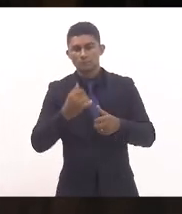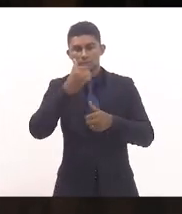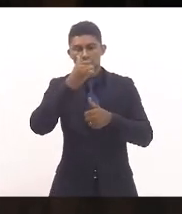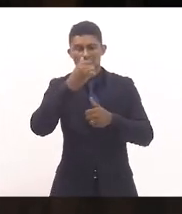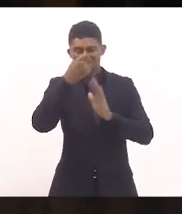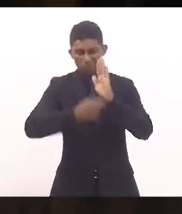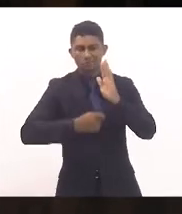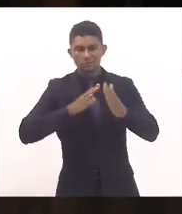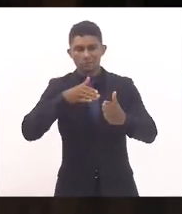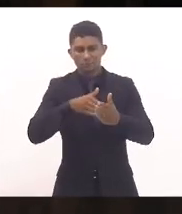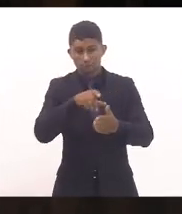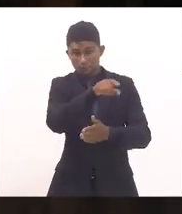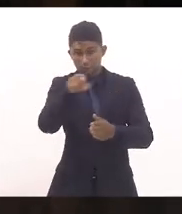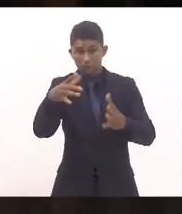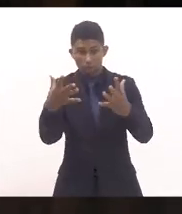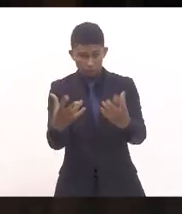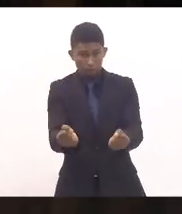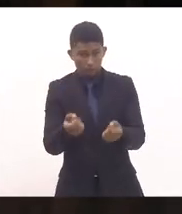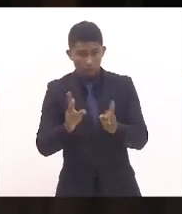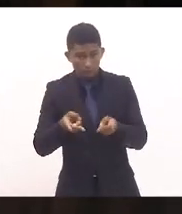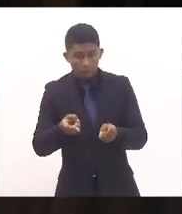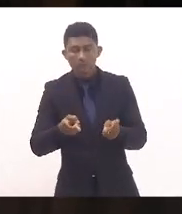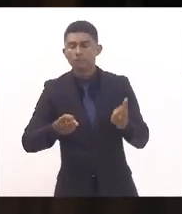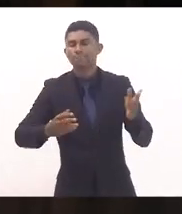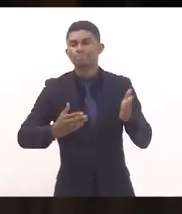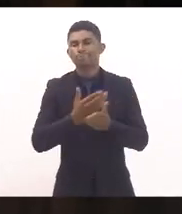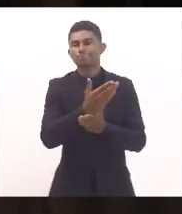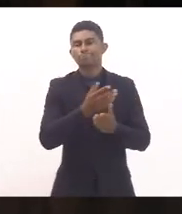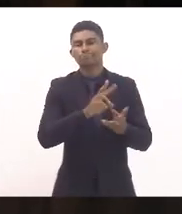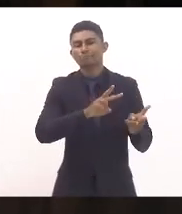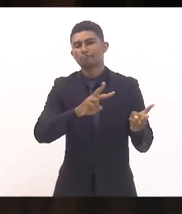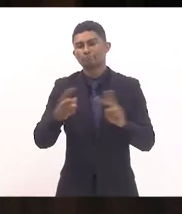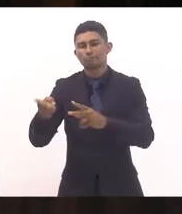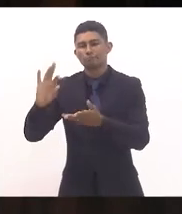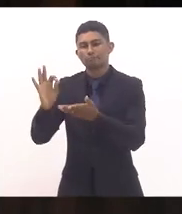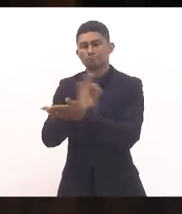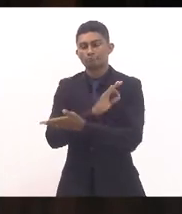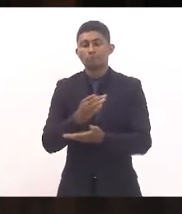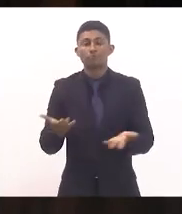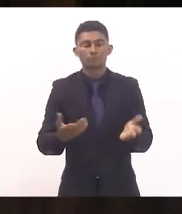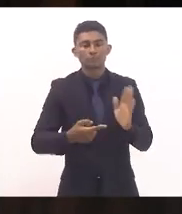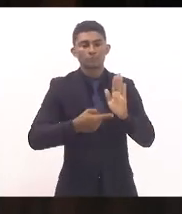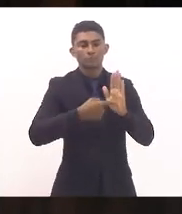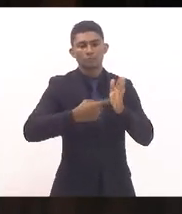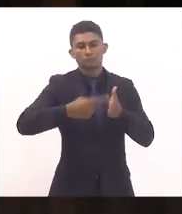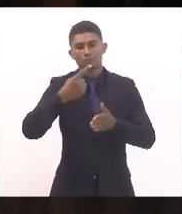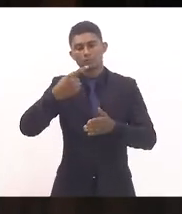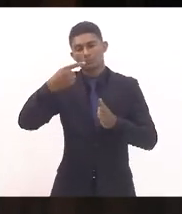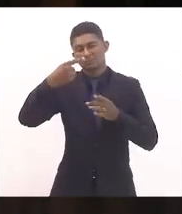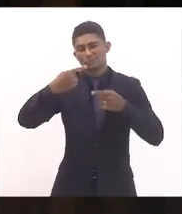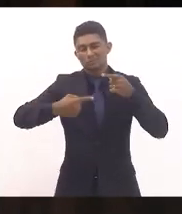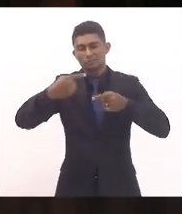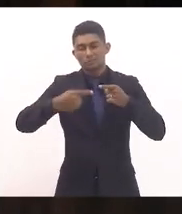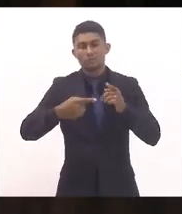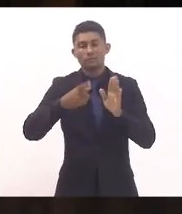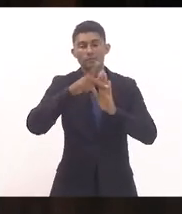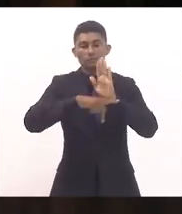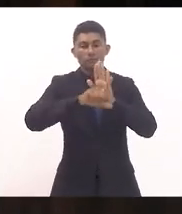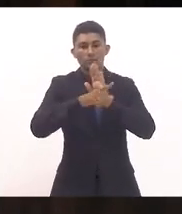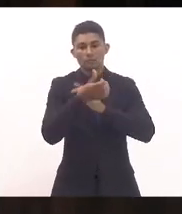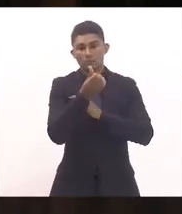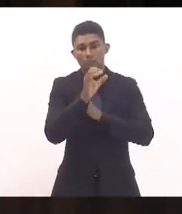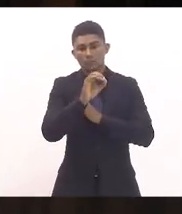Se os que aprovam permaneçam como estão. Aprovado, vai ao autógrafo. Em regime de urgência, em discussão única, projeto de lei